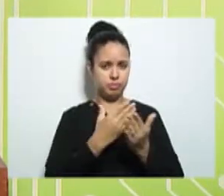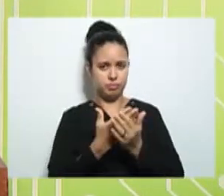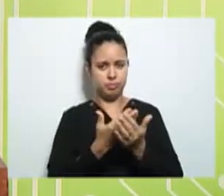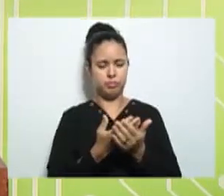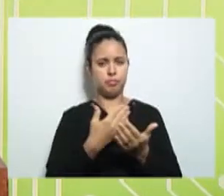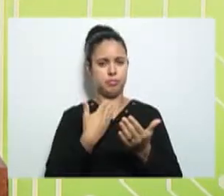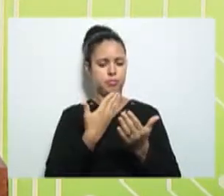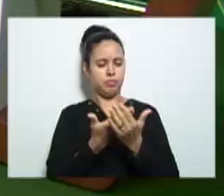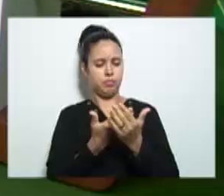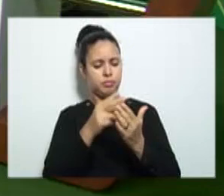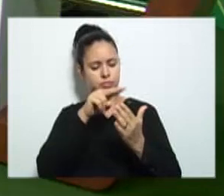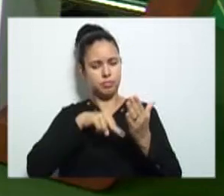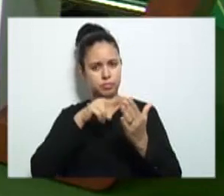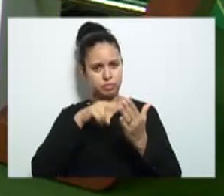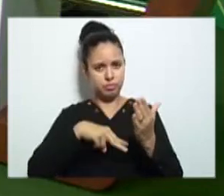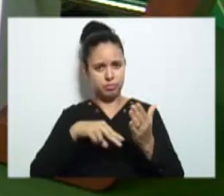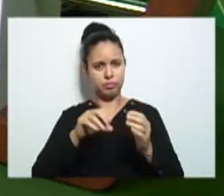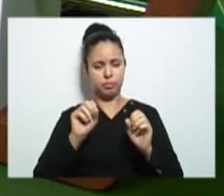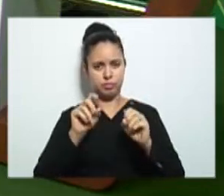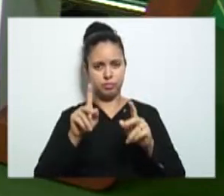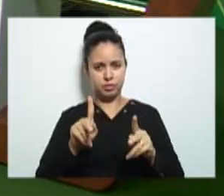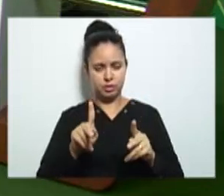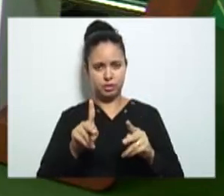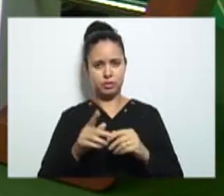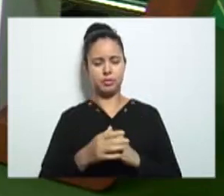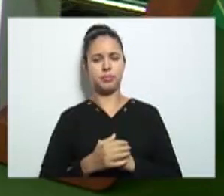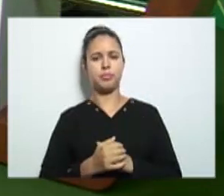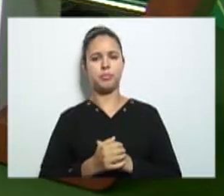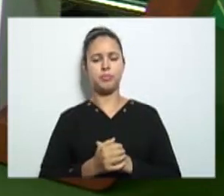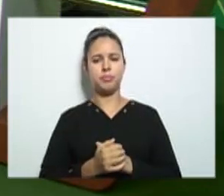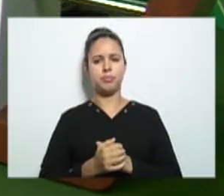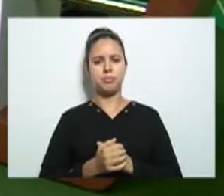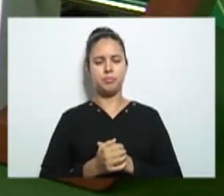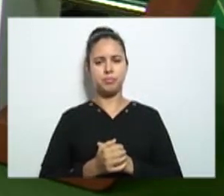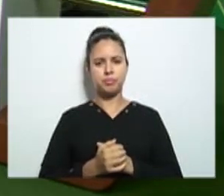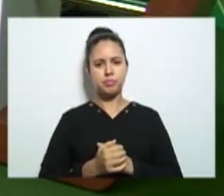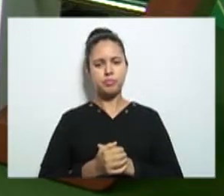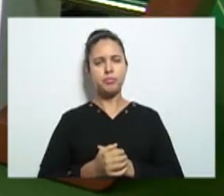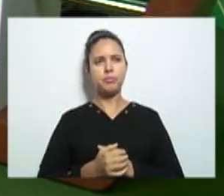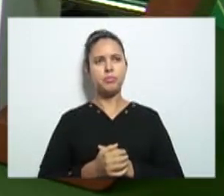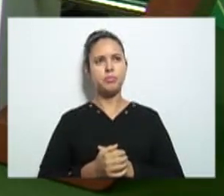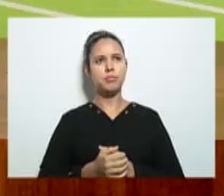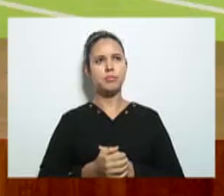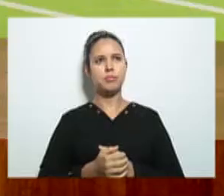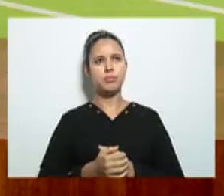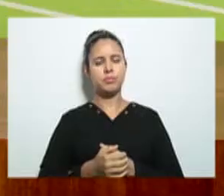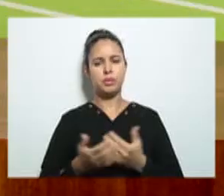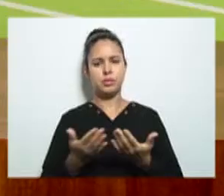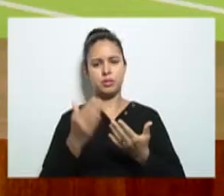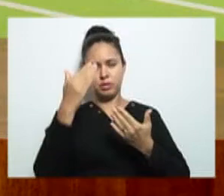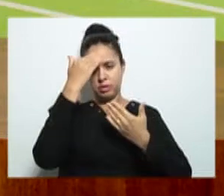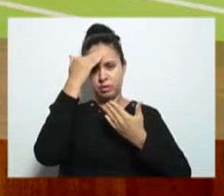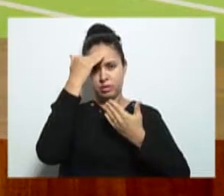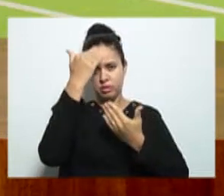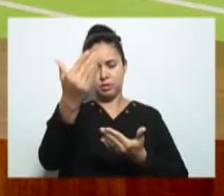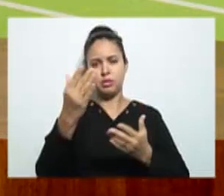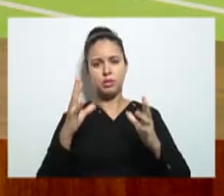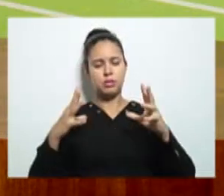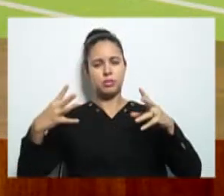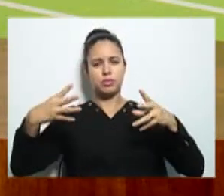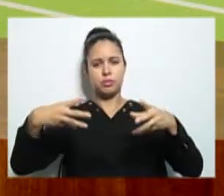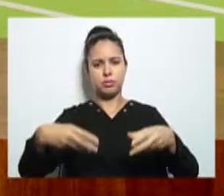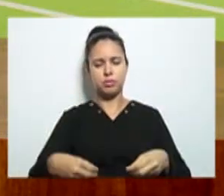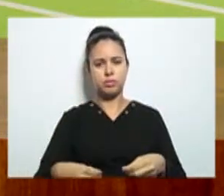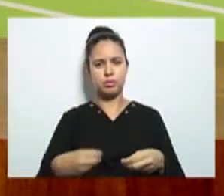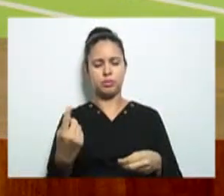Sempre que possível. Deixar agora a professora, no seu momento final aí, também se despedir do pessoal. Então, agradeço a presença de todos que tiveram. A gente